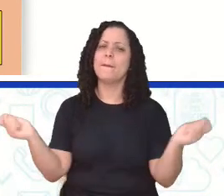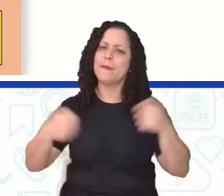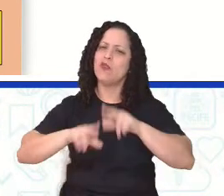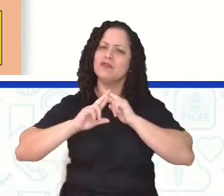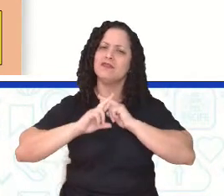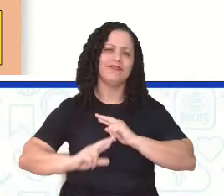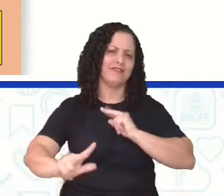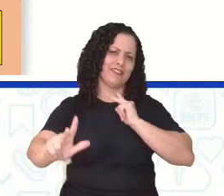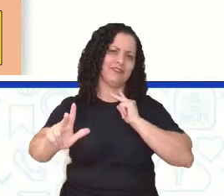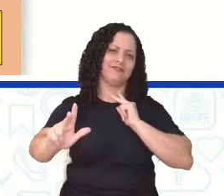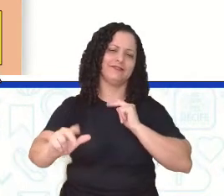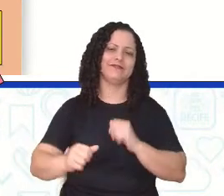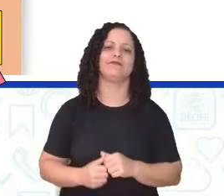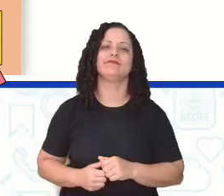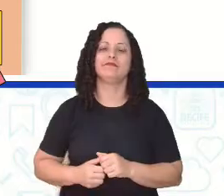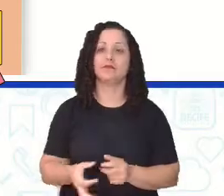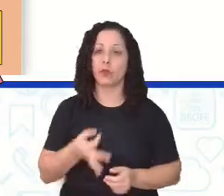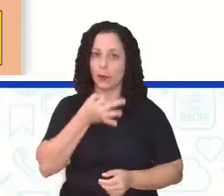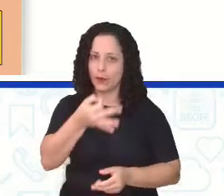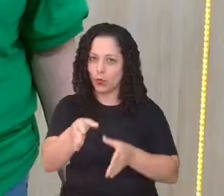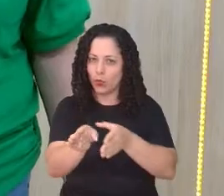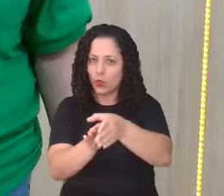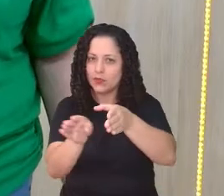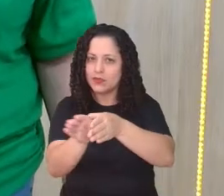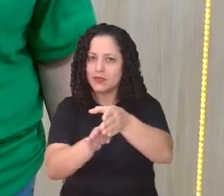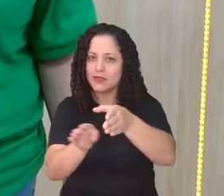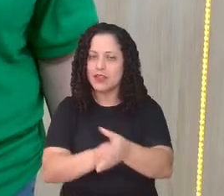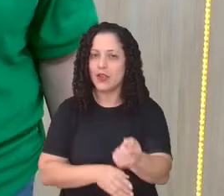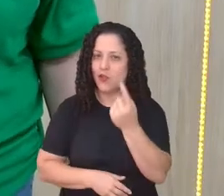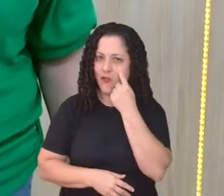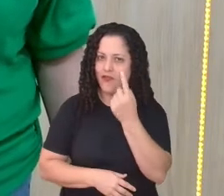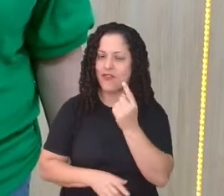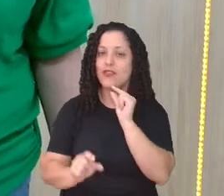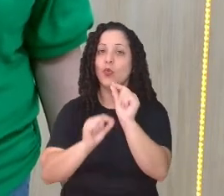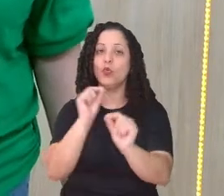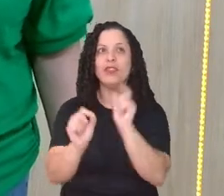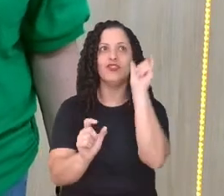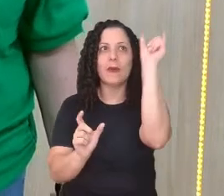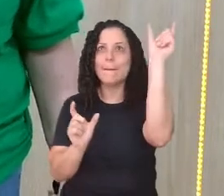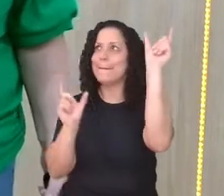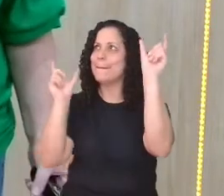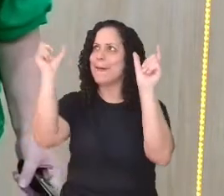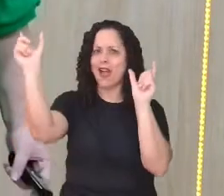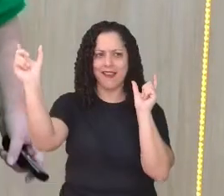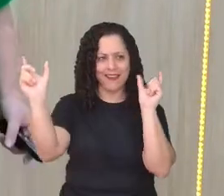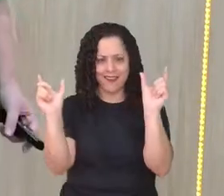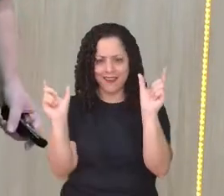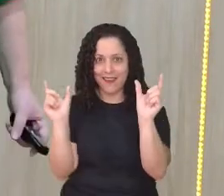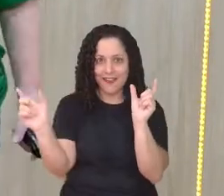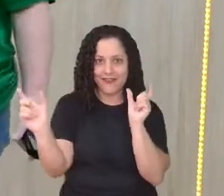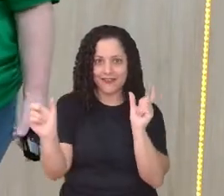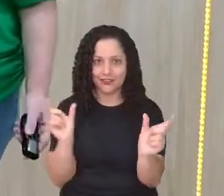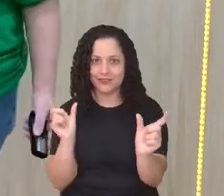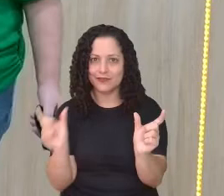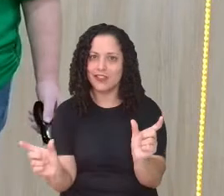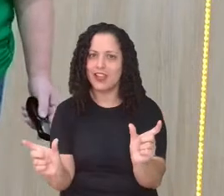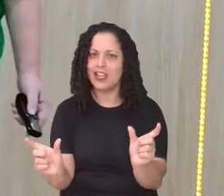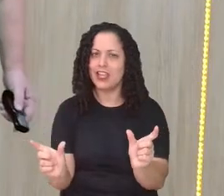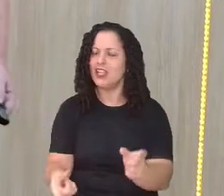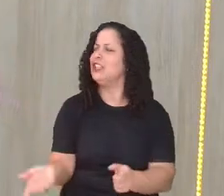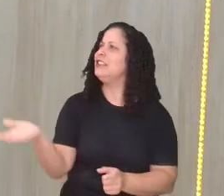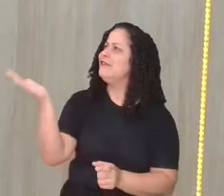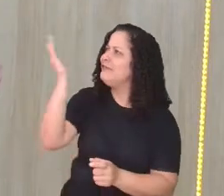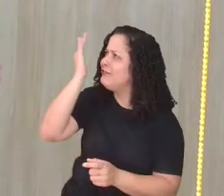uma dica. Procura ver as palavras-chave. Quais são as palavras importantes para você resolver